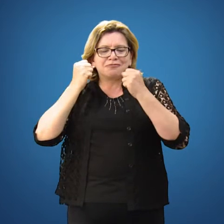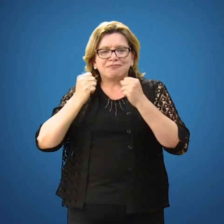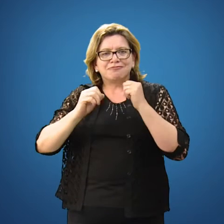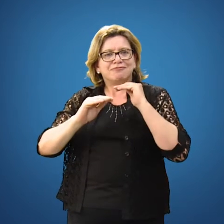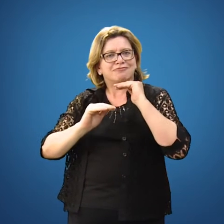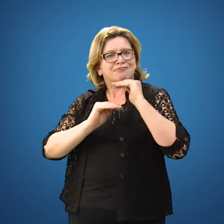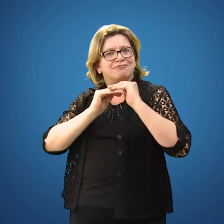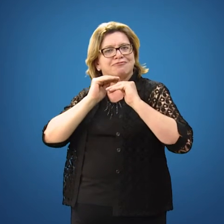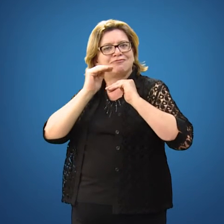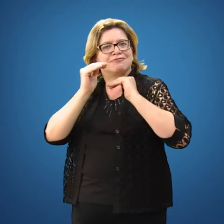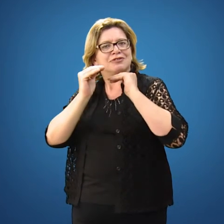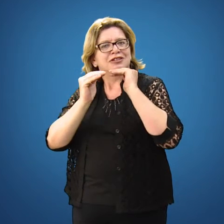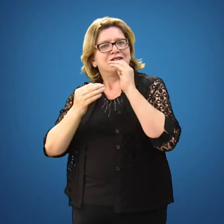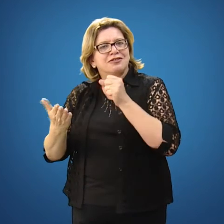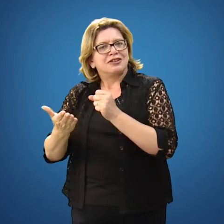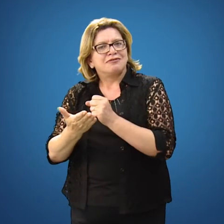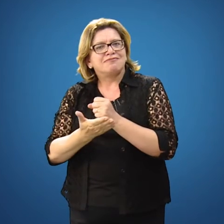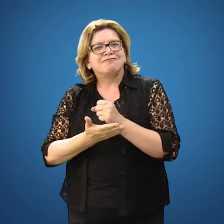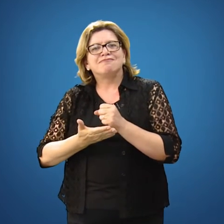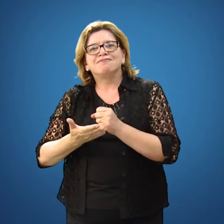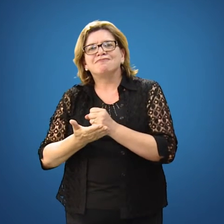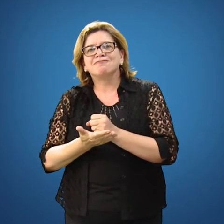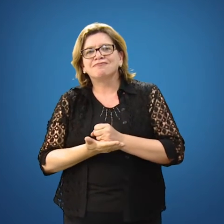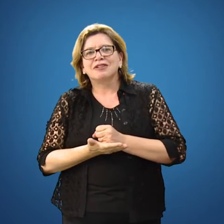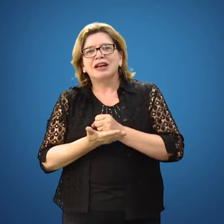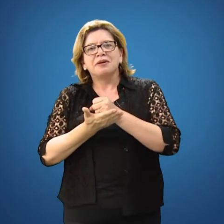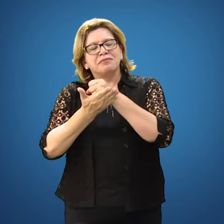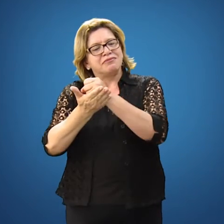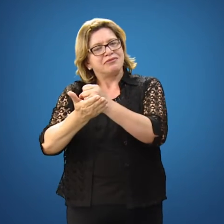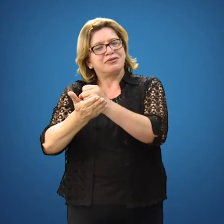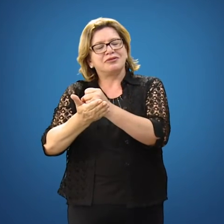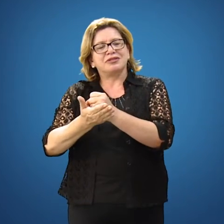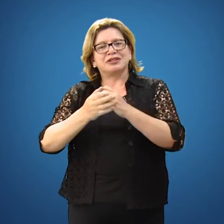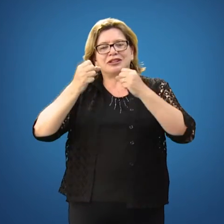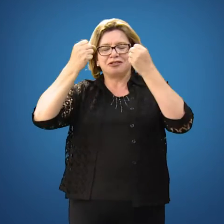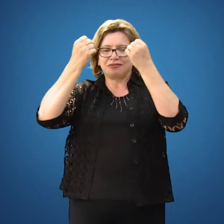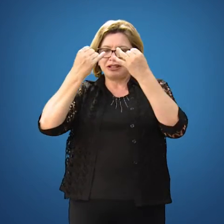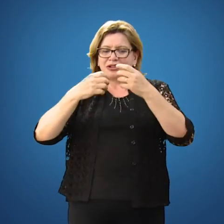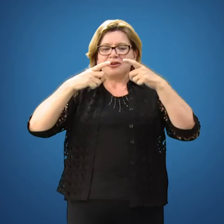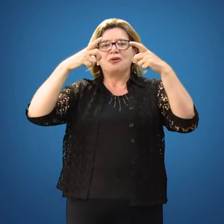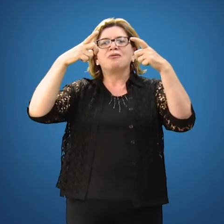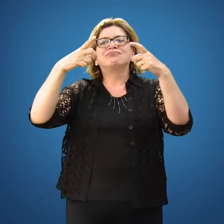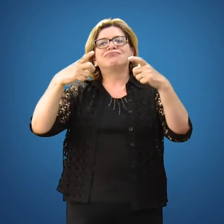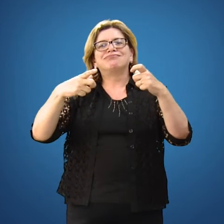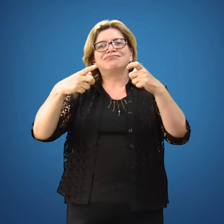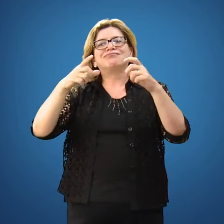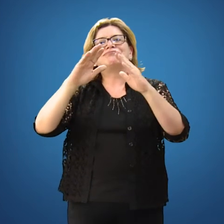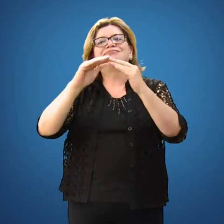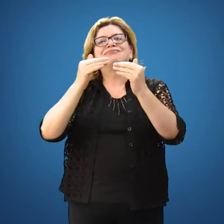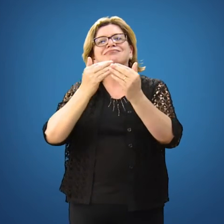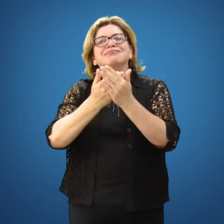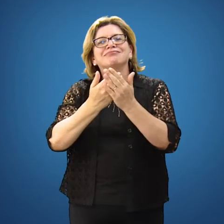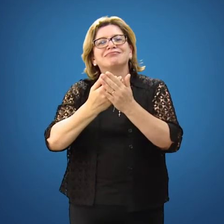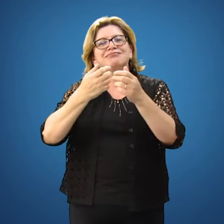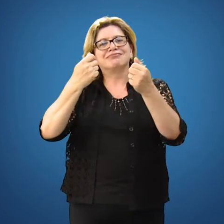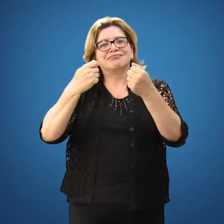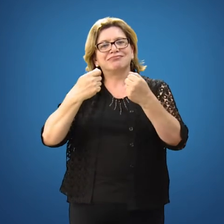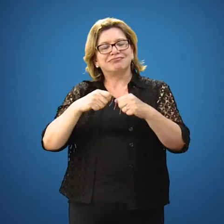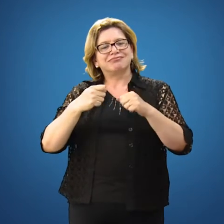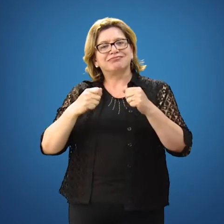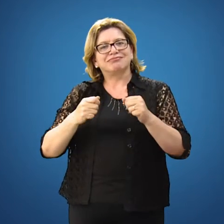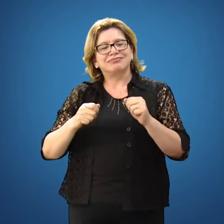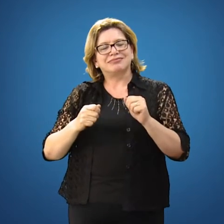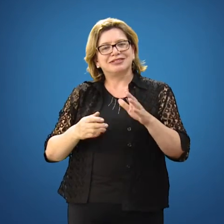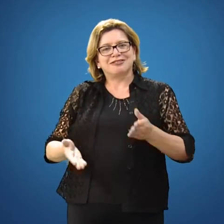desenvolver os elementos de suporte. Então, o ambiente de sala de aula deve ser propício para essa projeção